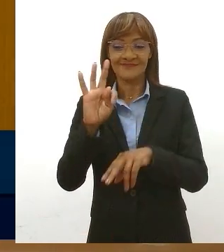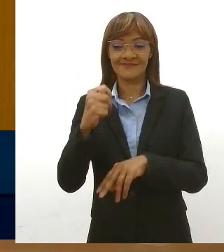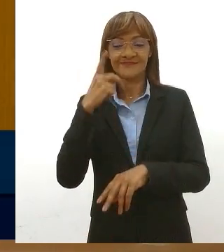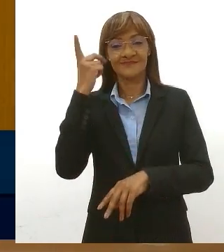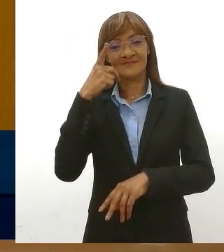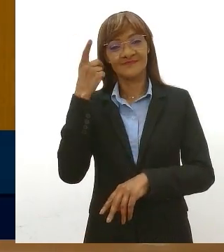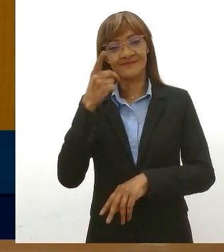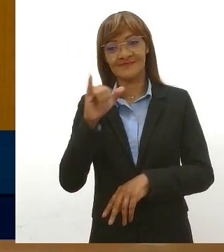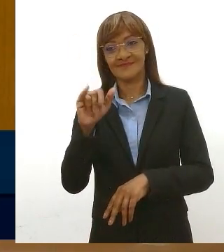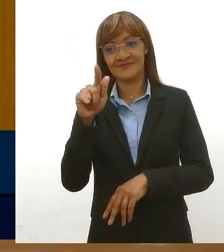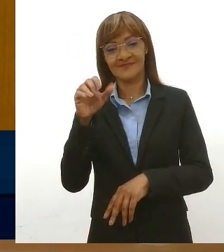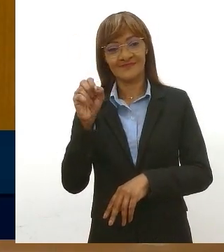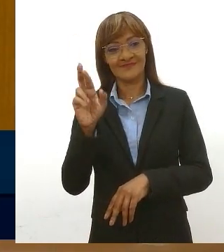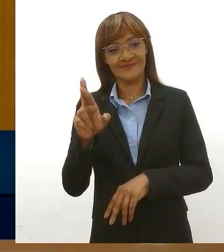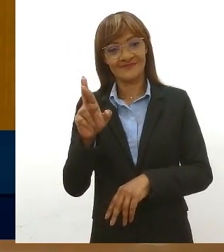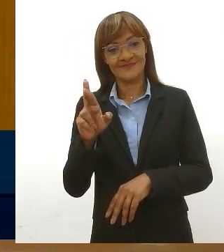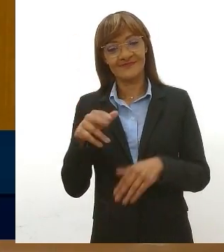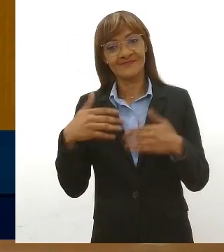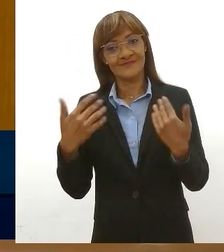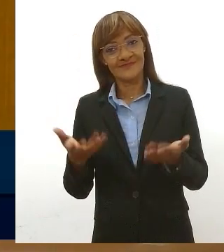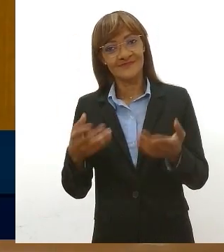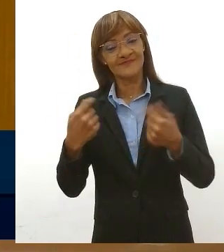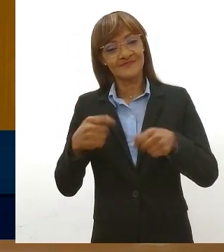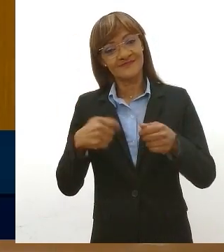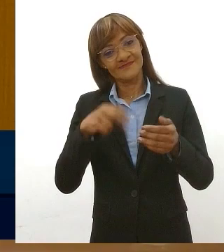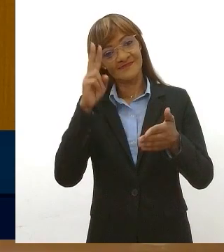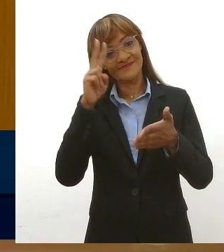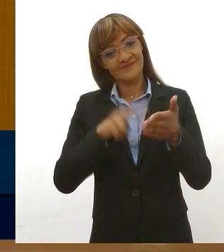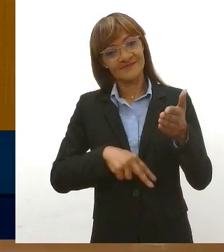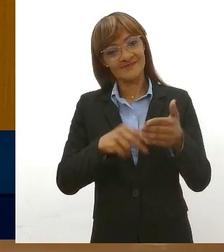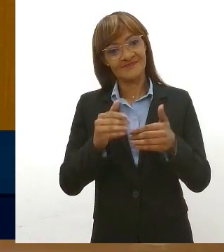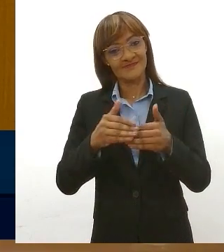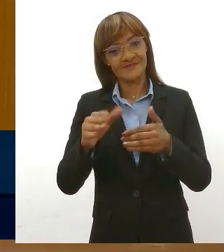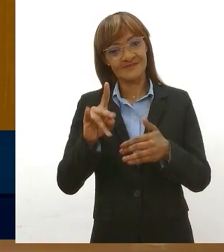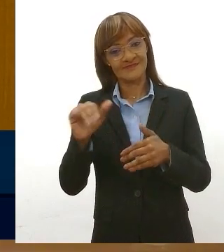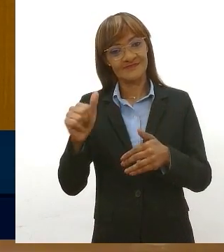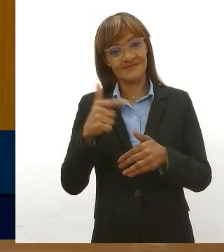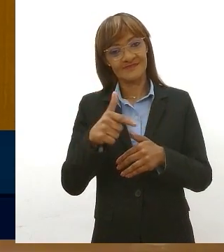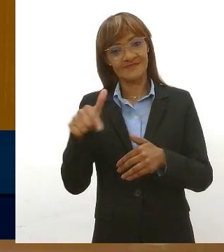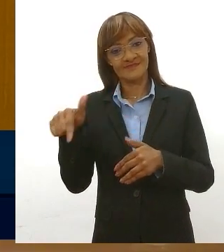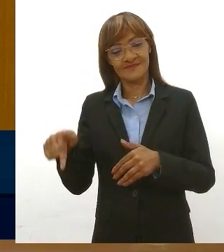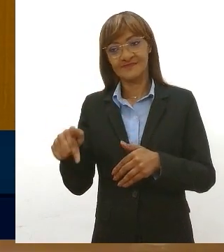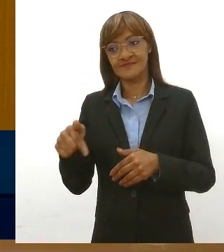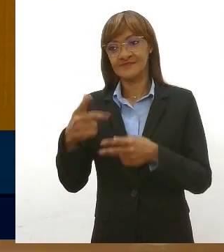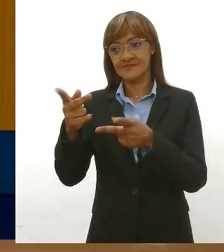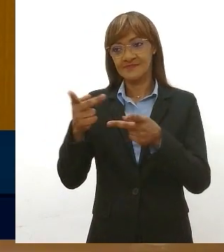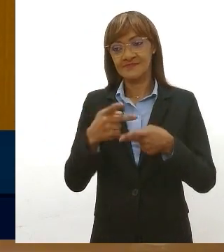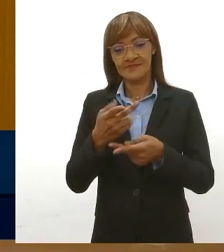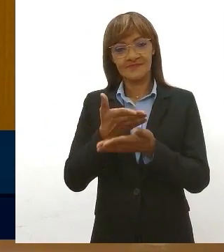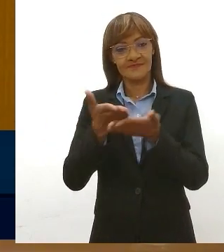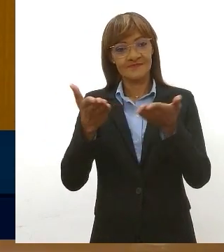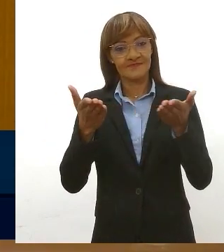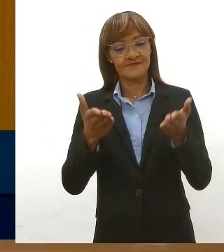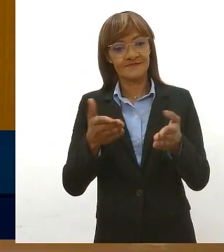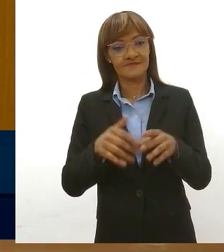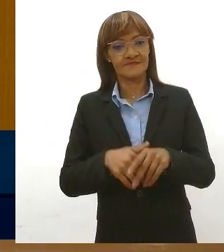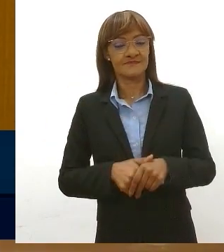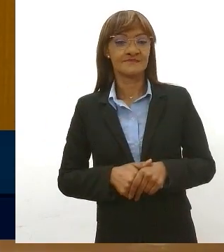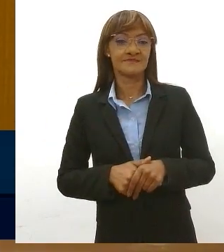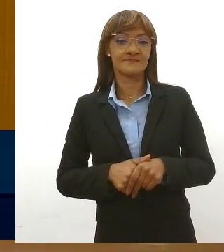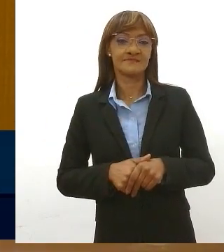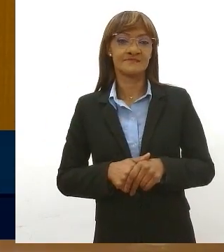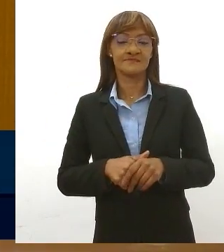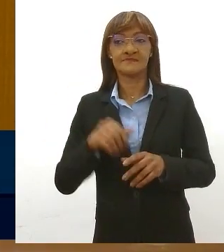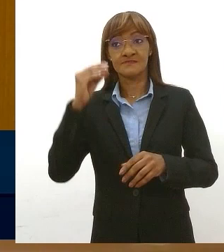Então, fica aí esse registro. E no próximo dia 27, já convidando os colegas dessa casa, nós teremos a entrega do título de